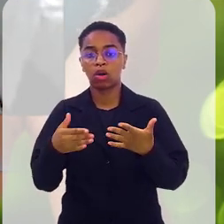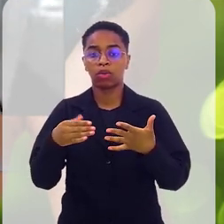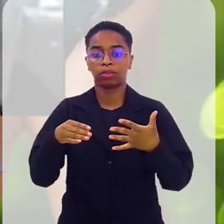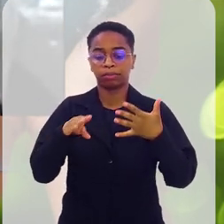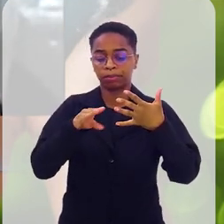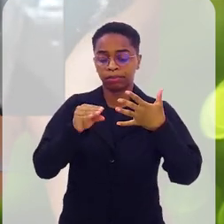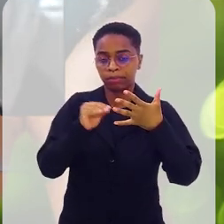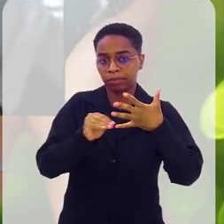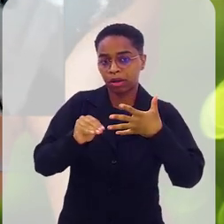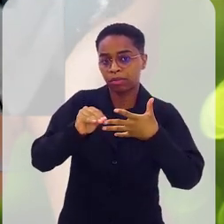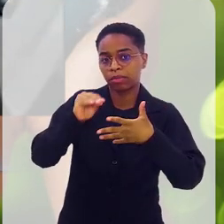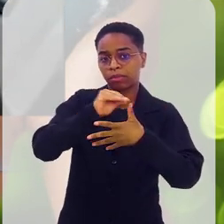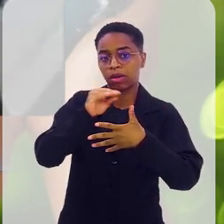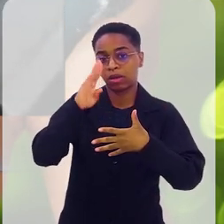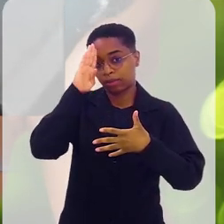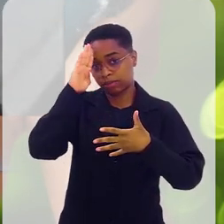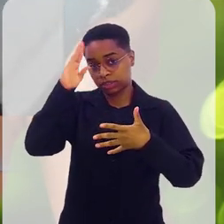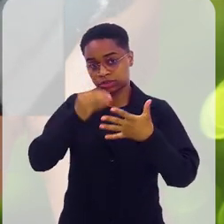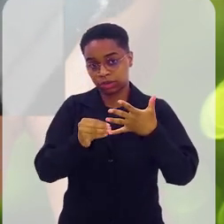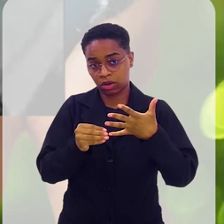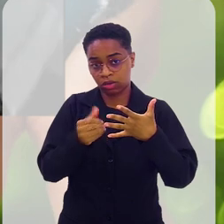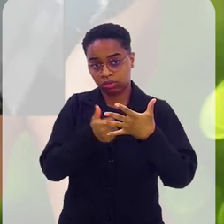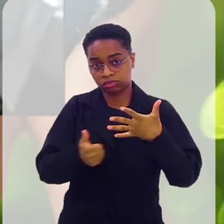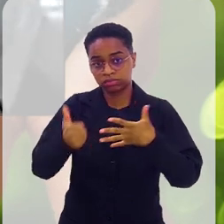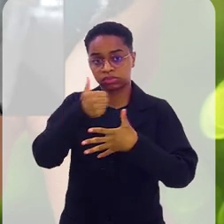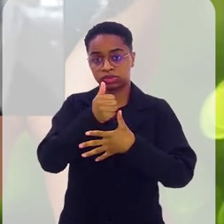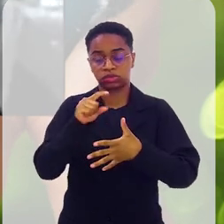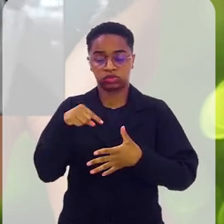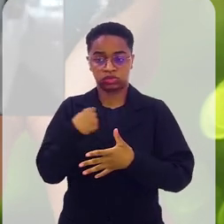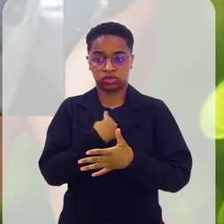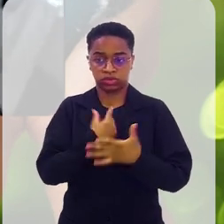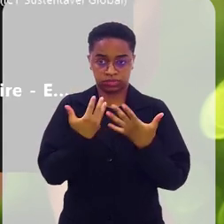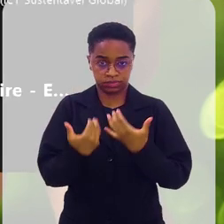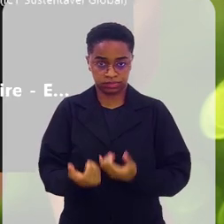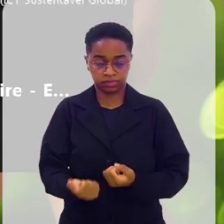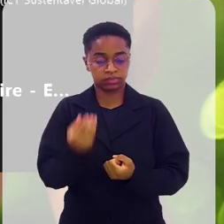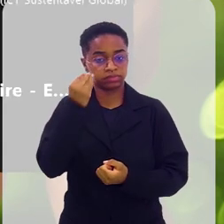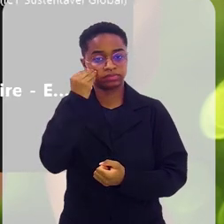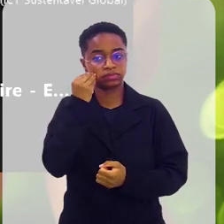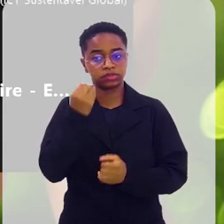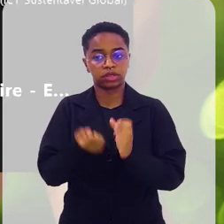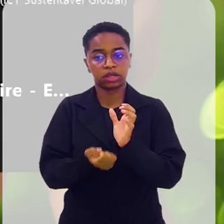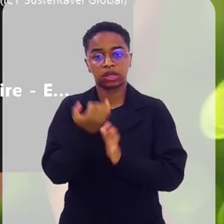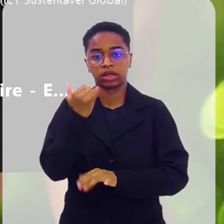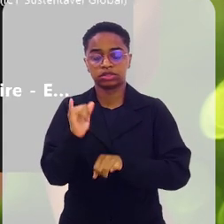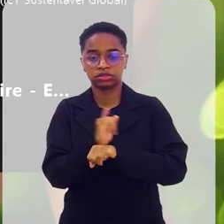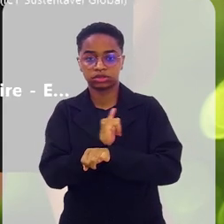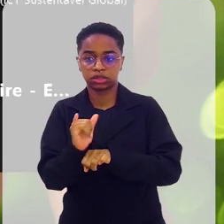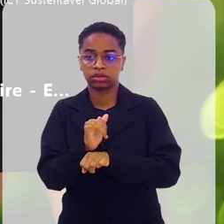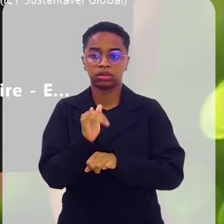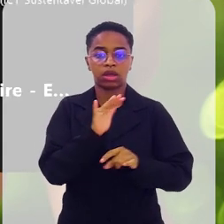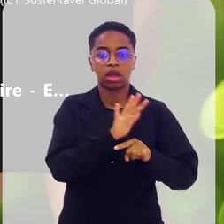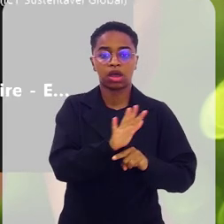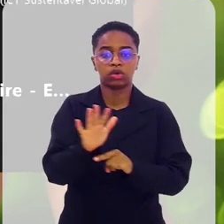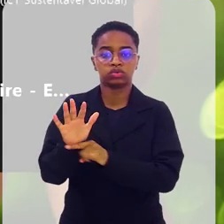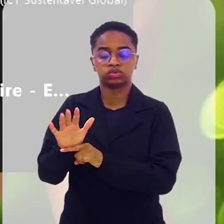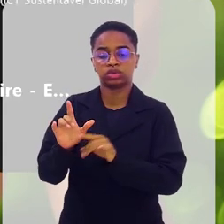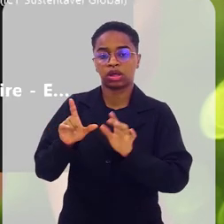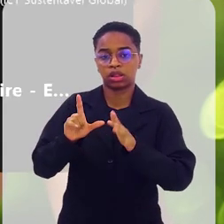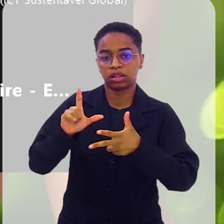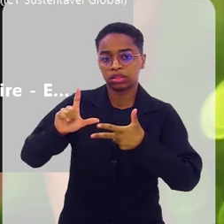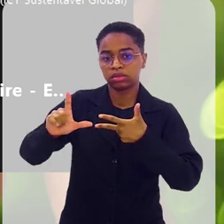quais seriam as prioridades que nós iríamos assumir para que criássemos estratégias para